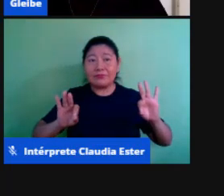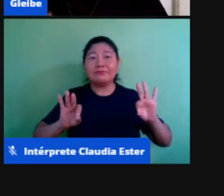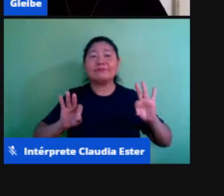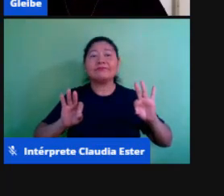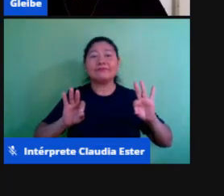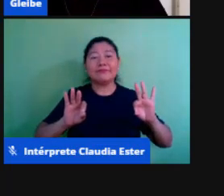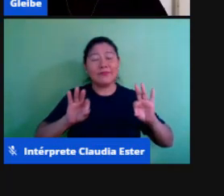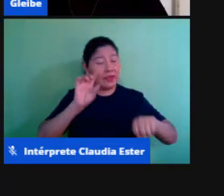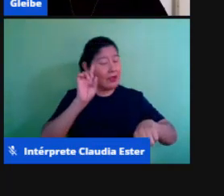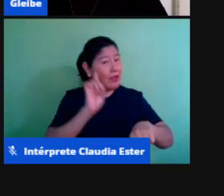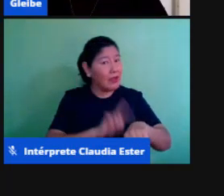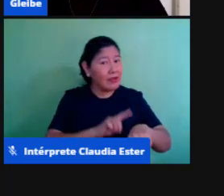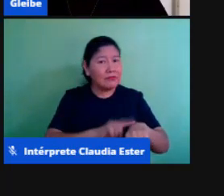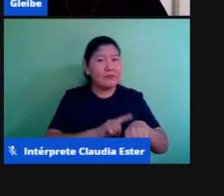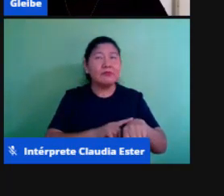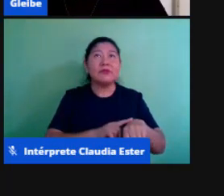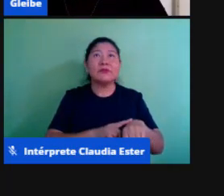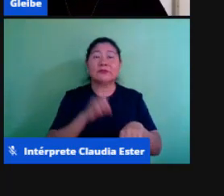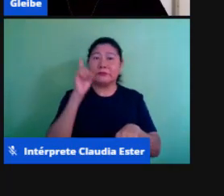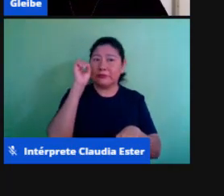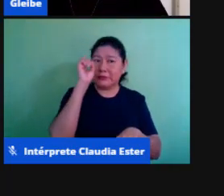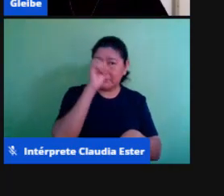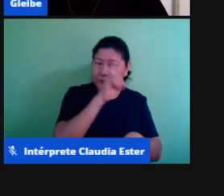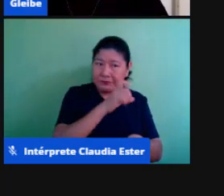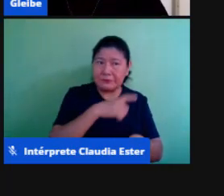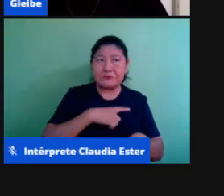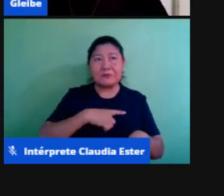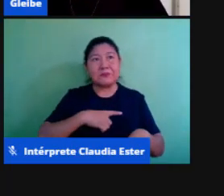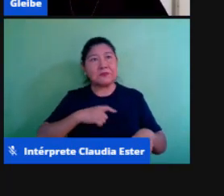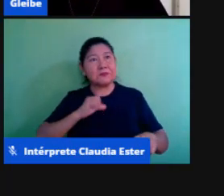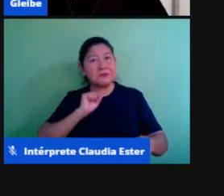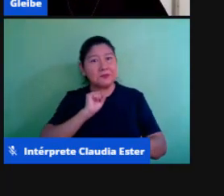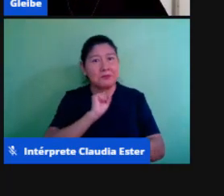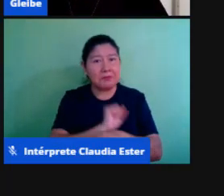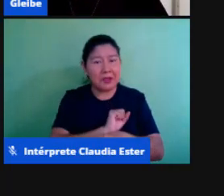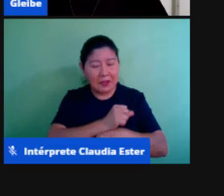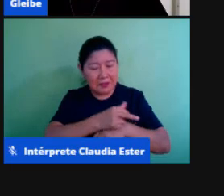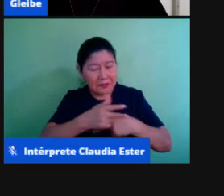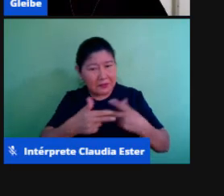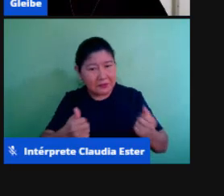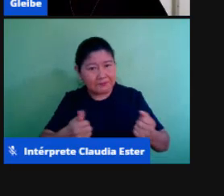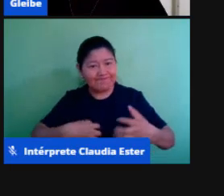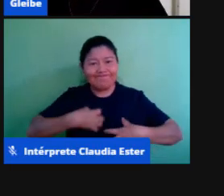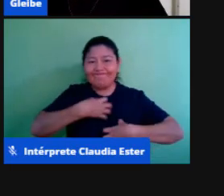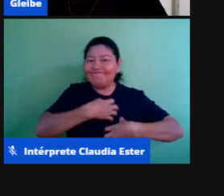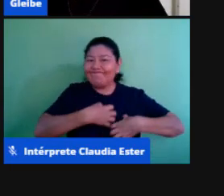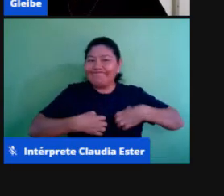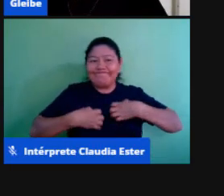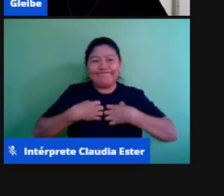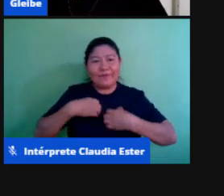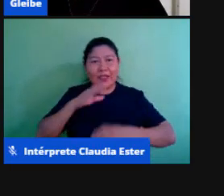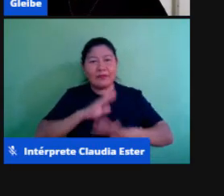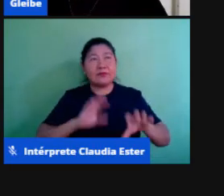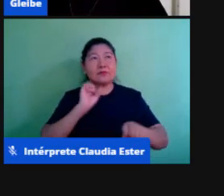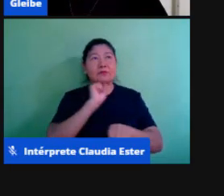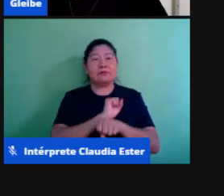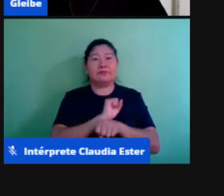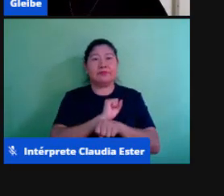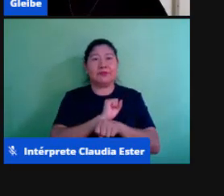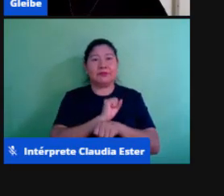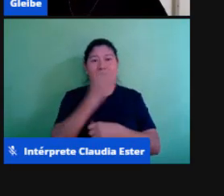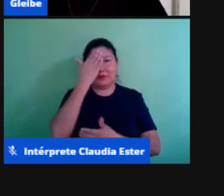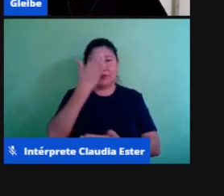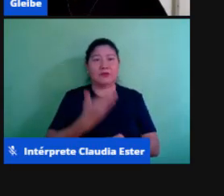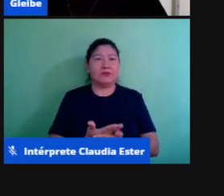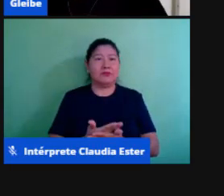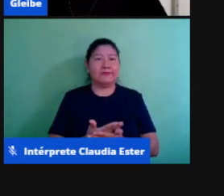de aflição, de estagnação, de medos, de angústias, nós ficamos bloqueados e